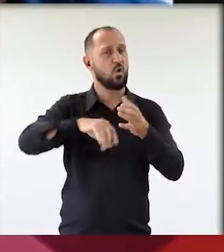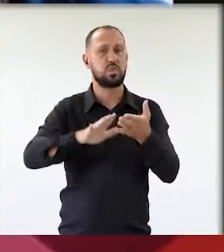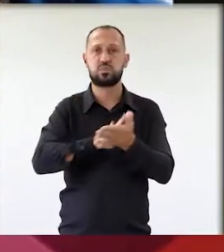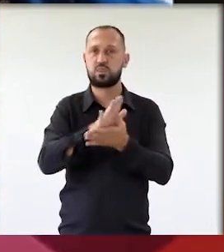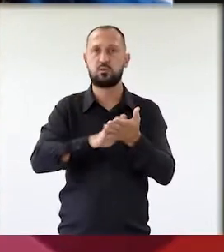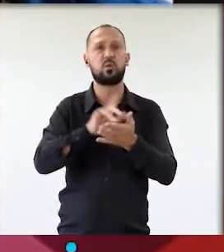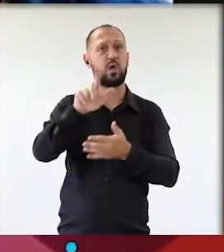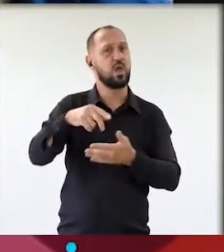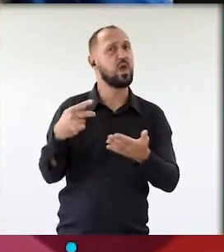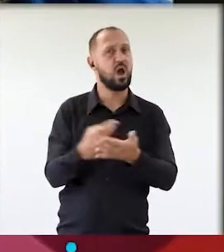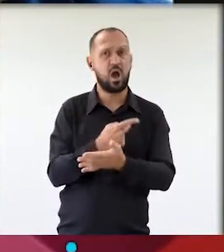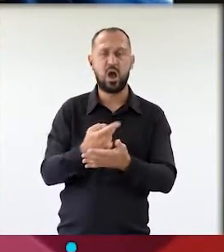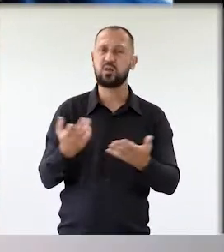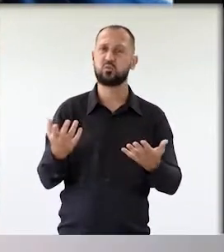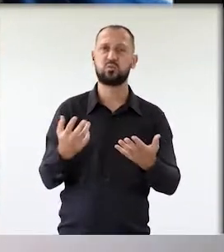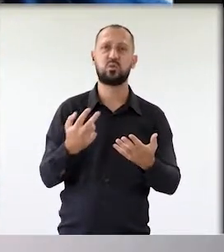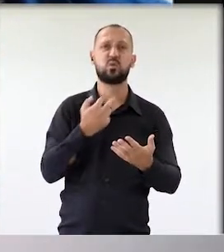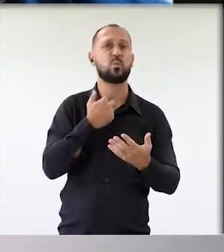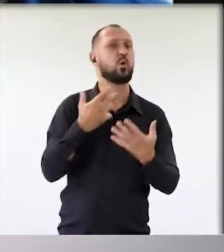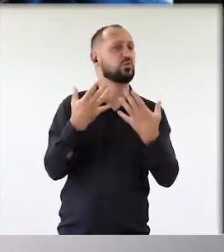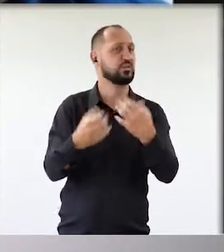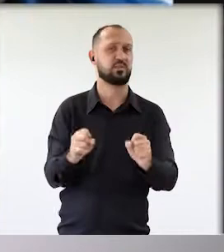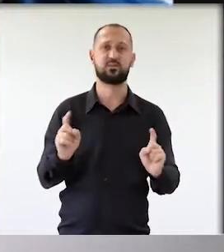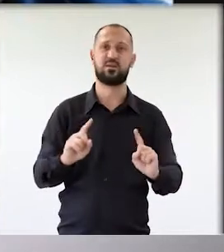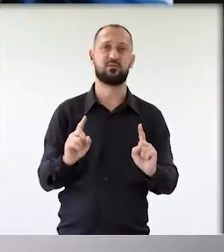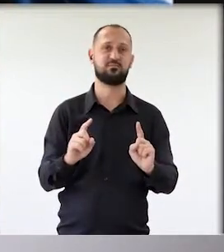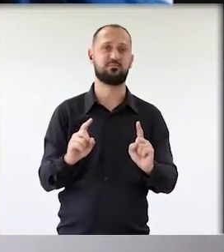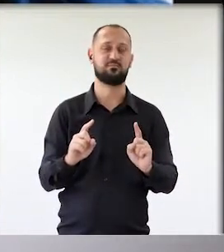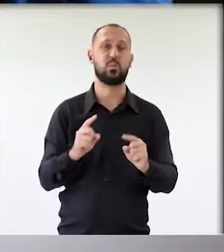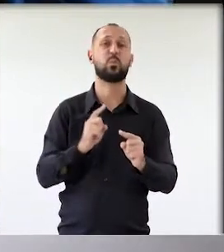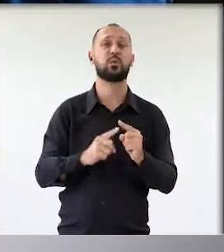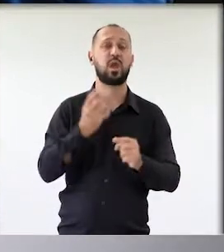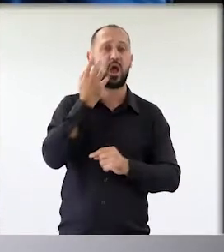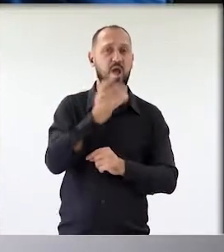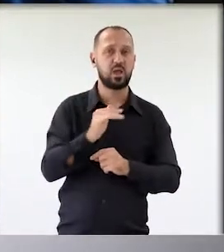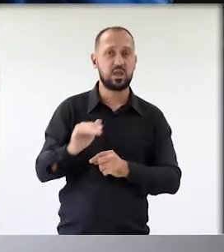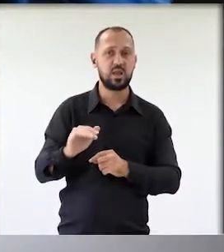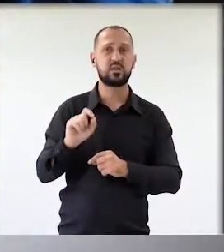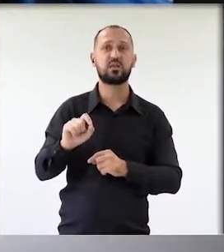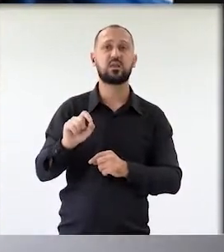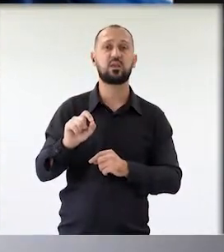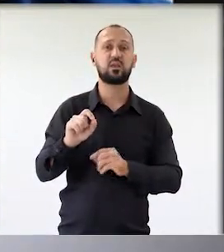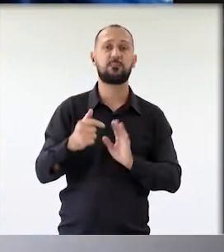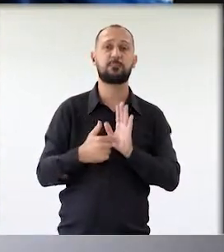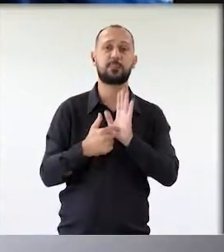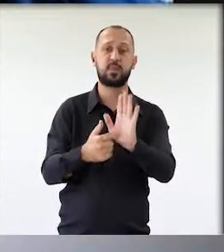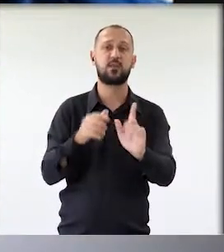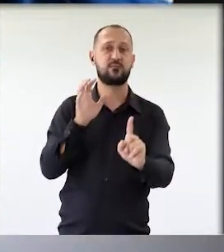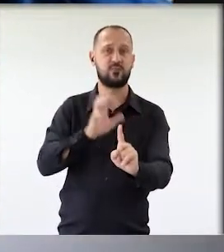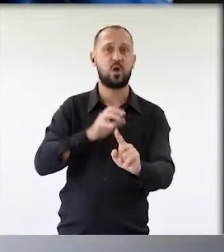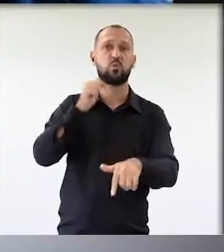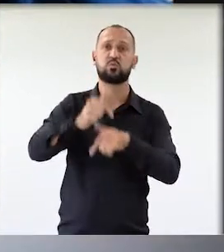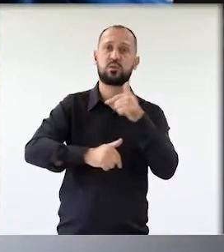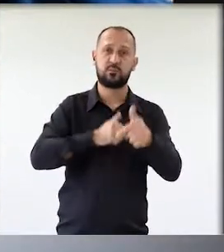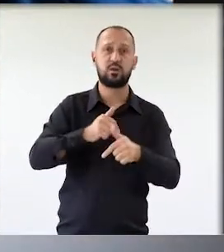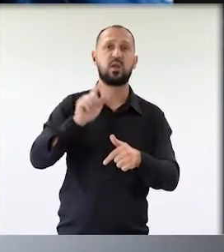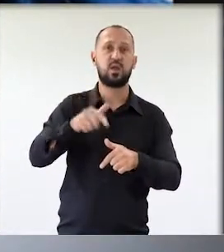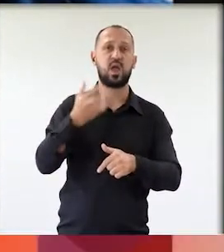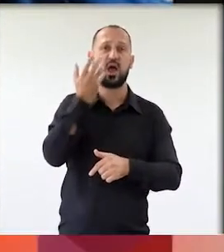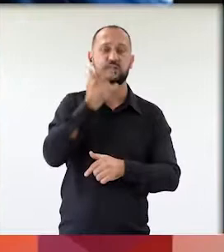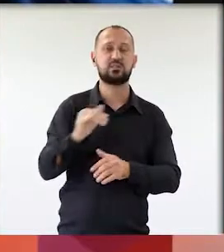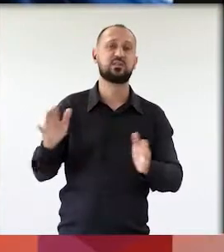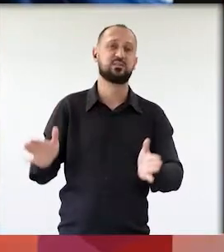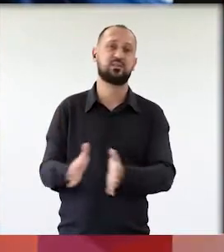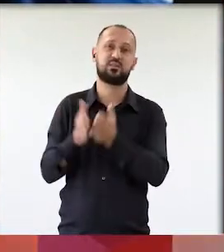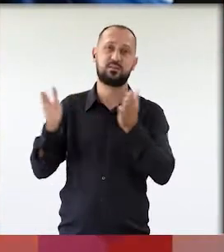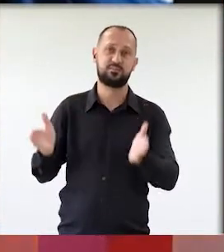ser violentada, isso é um grande erro, não pode ser aceito, porque as crianças que normalmente são submetidas ao trabalho